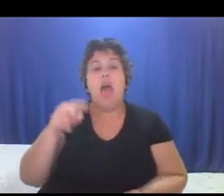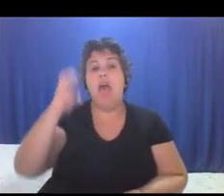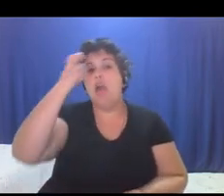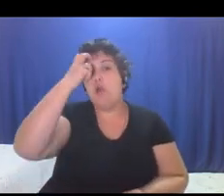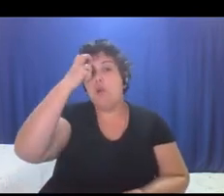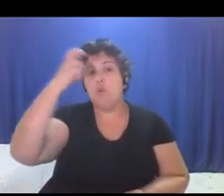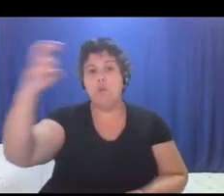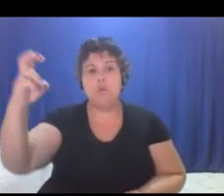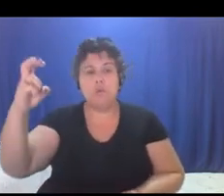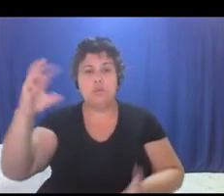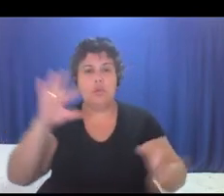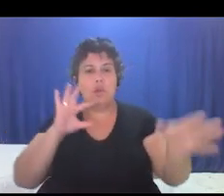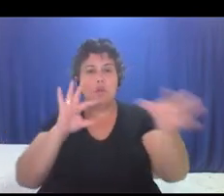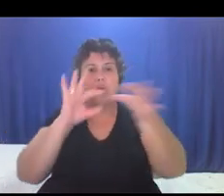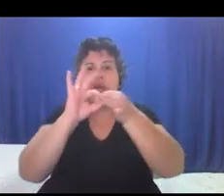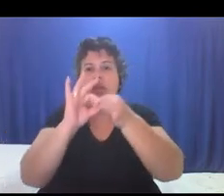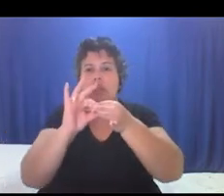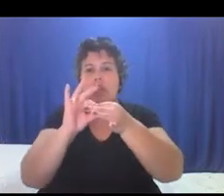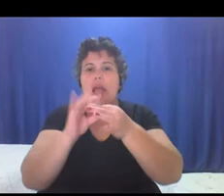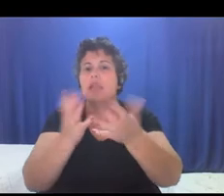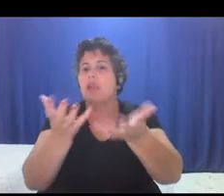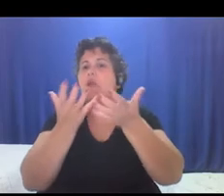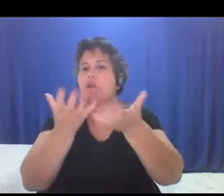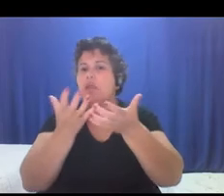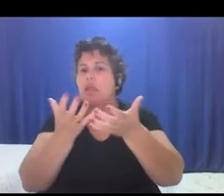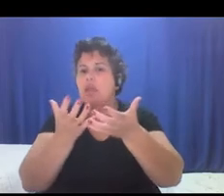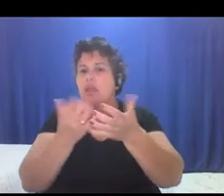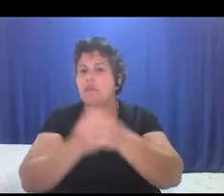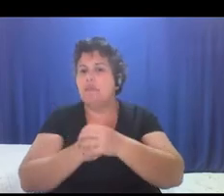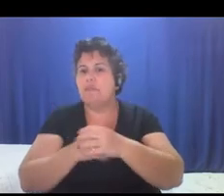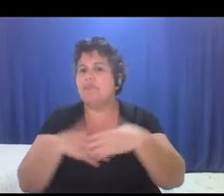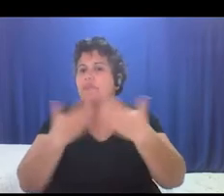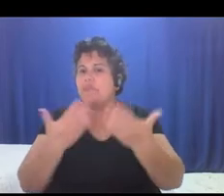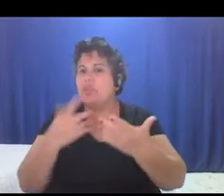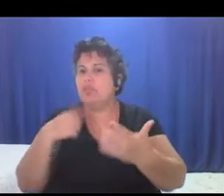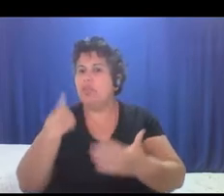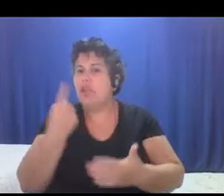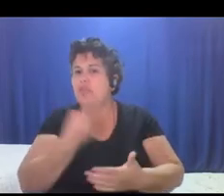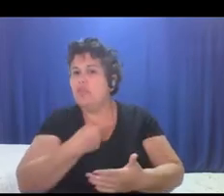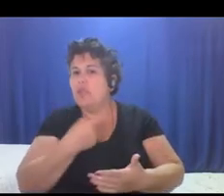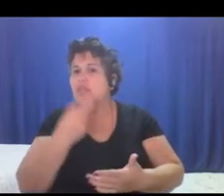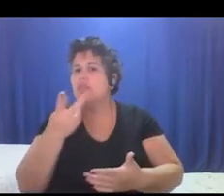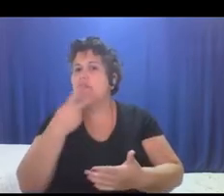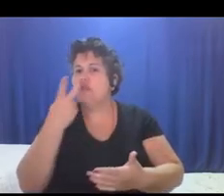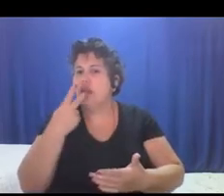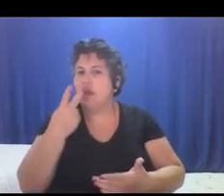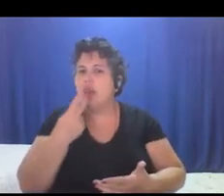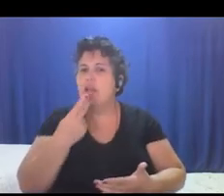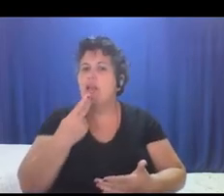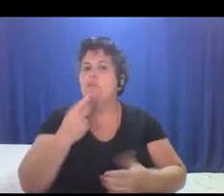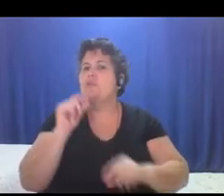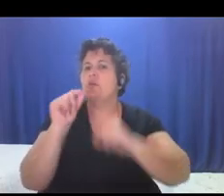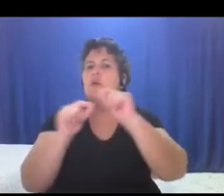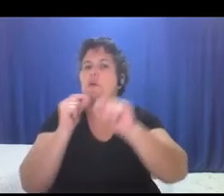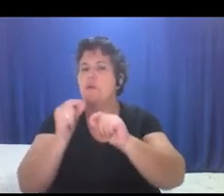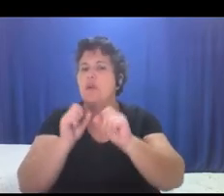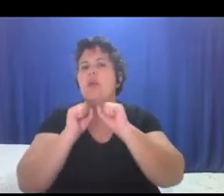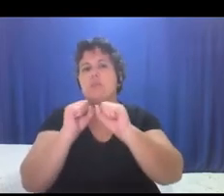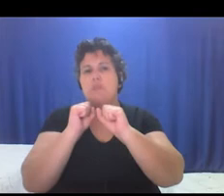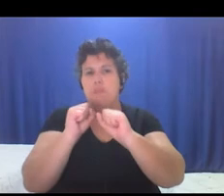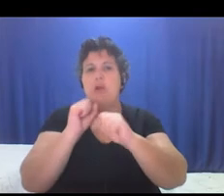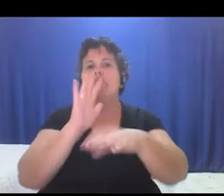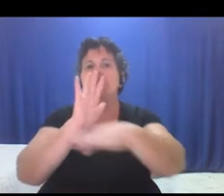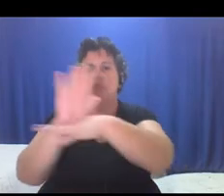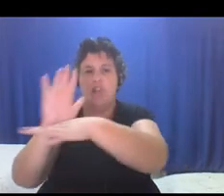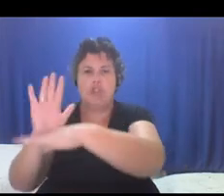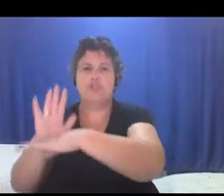com um único propósito, na minha visão, né? Nós sabemos para onde a C&T está indo. A gente sabe qual é a contribuição que a gente pode dar, que é sermos nós